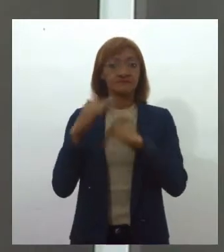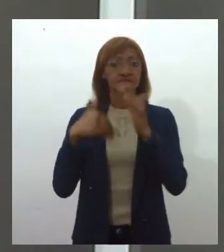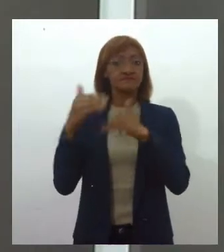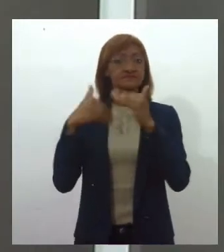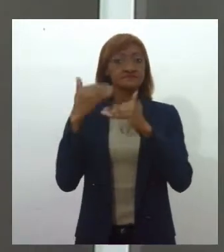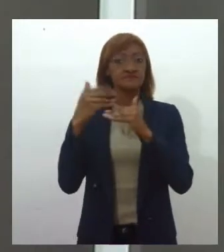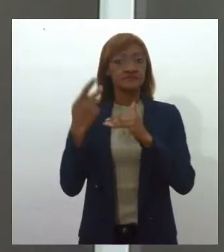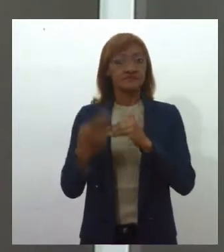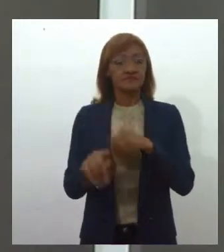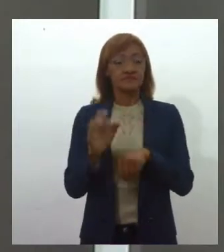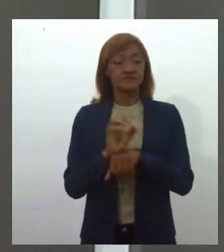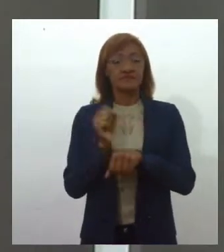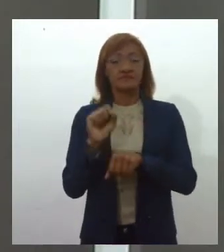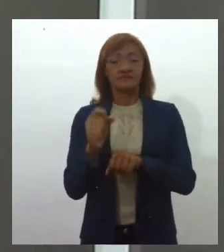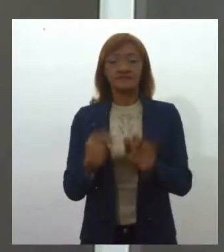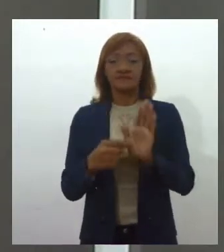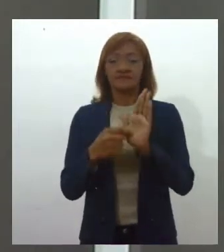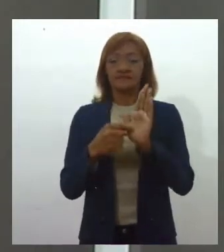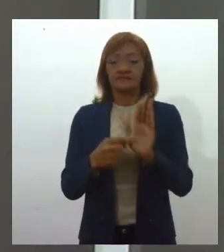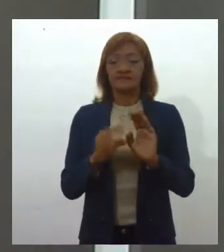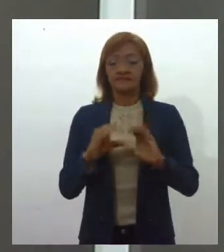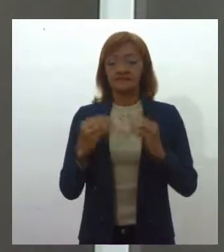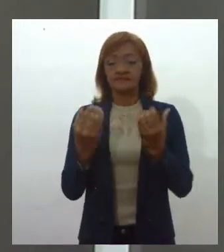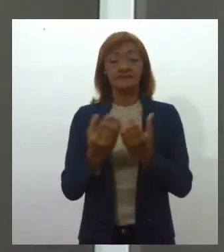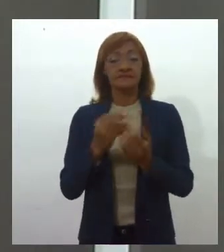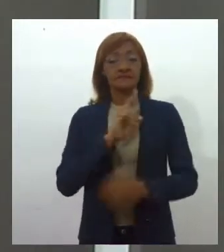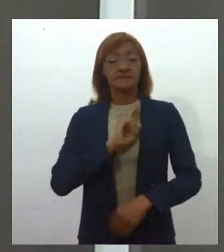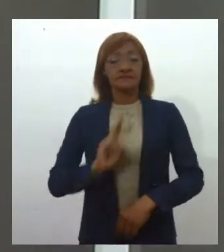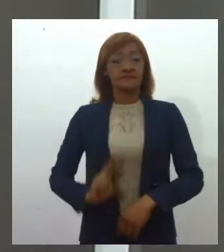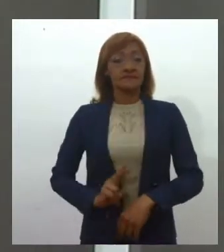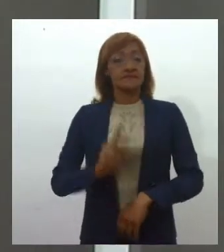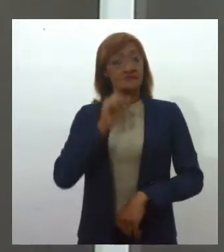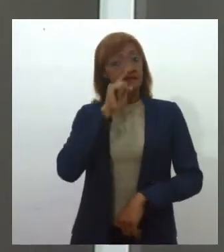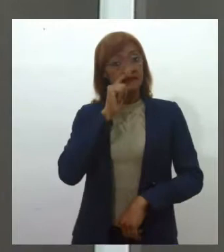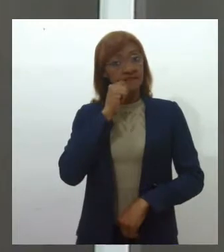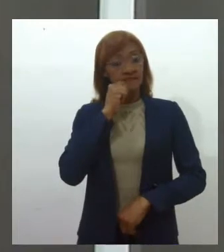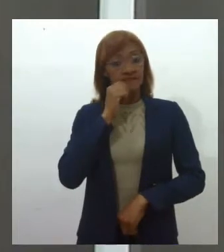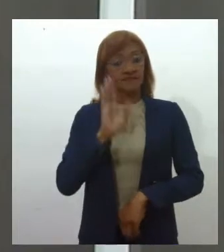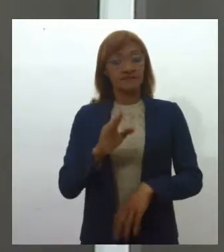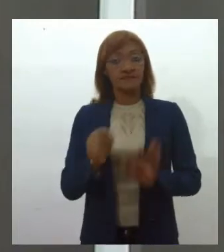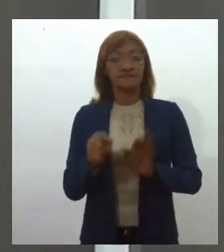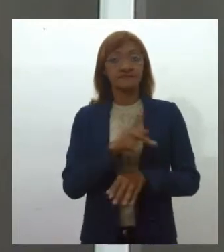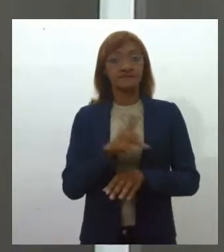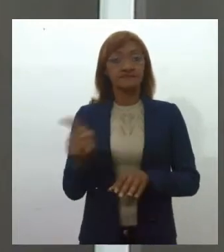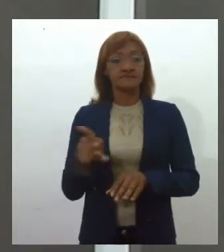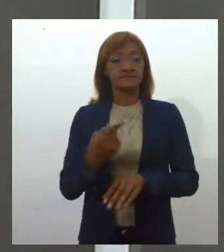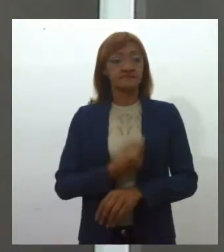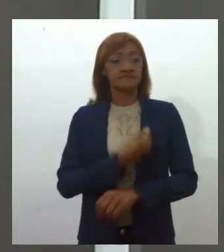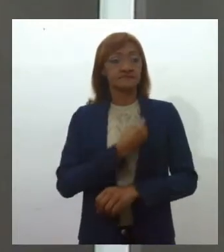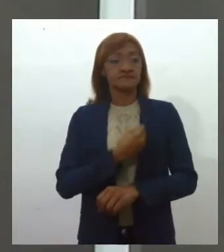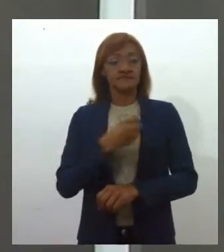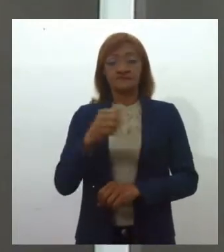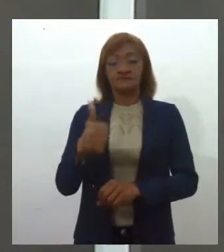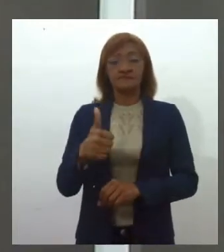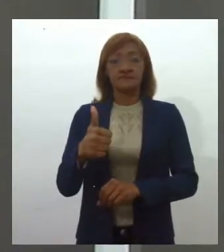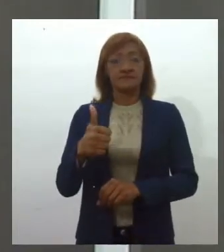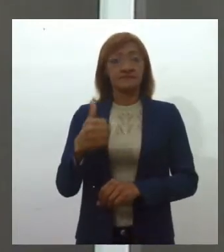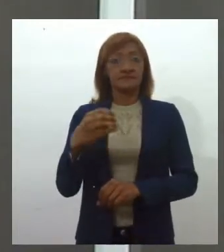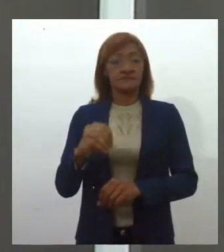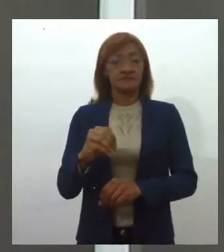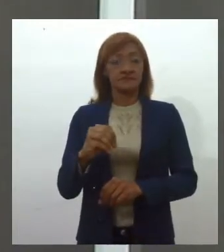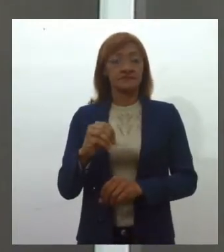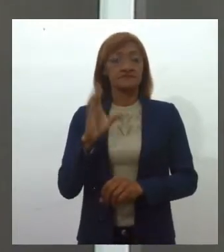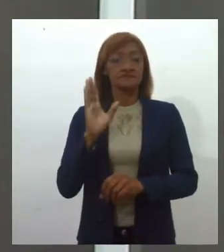de Sergipe será apresentado na Câmara de Vereadores de Aracaju. O presidente da Lese participa do 10º Encontro Nacional